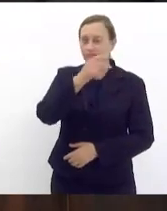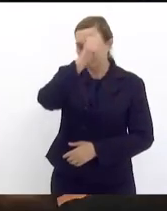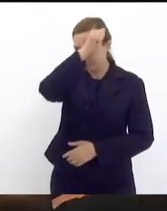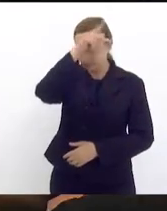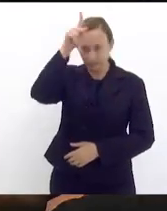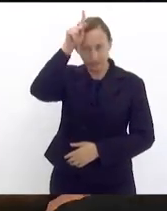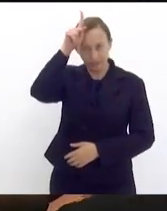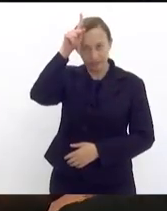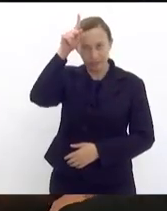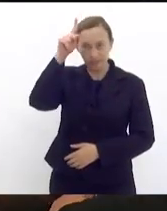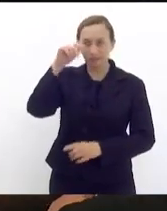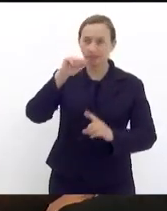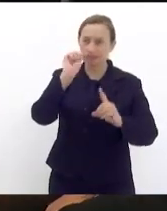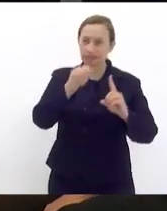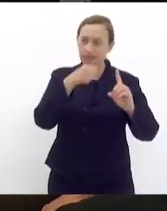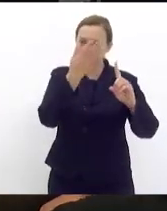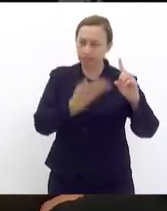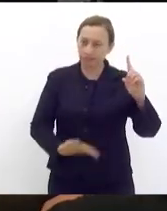Rubão.